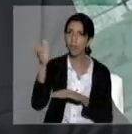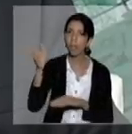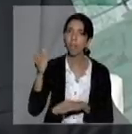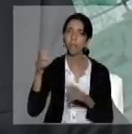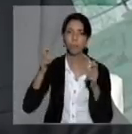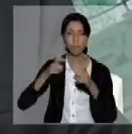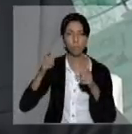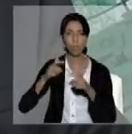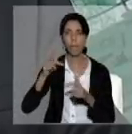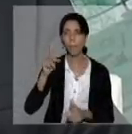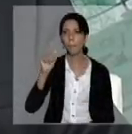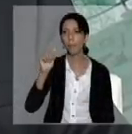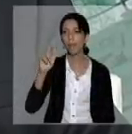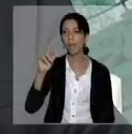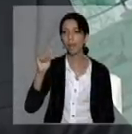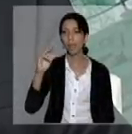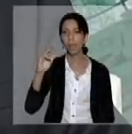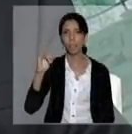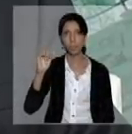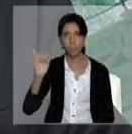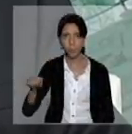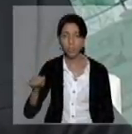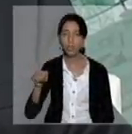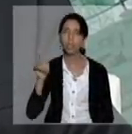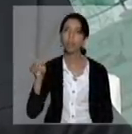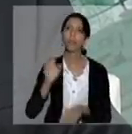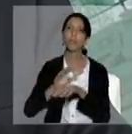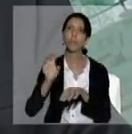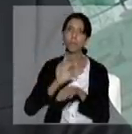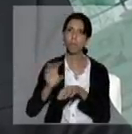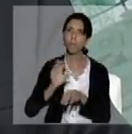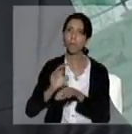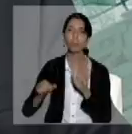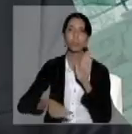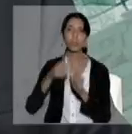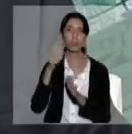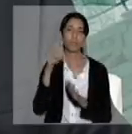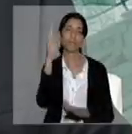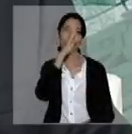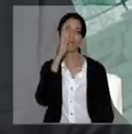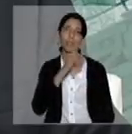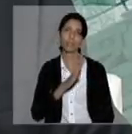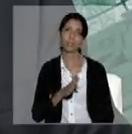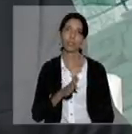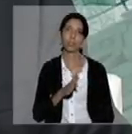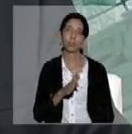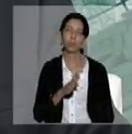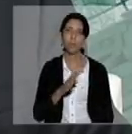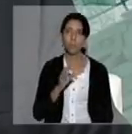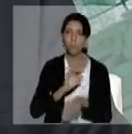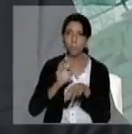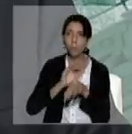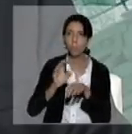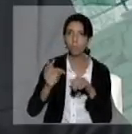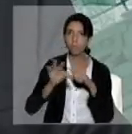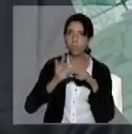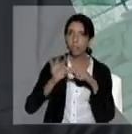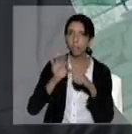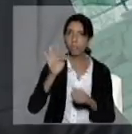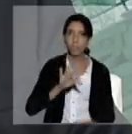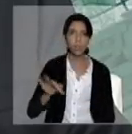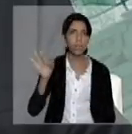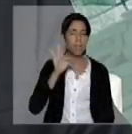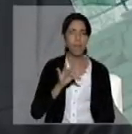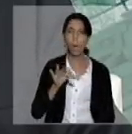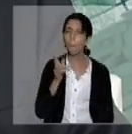Paracambi, o Engenheiro Paulo de Fronten, como esse curso é um curso que é o primeiro do Brasil, na verdade, curso técnico federal, vem